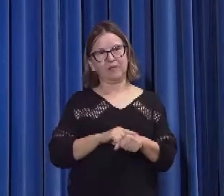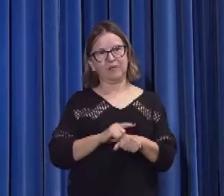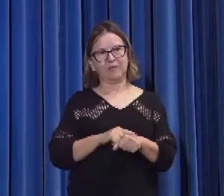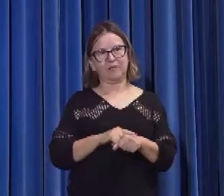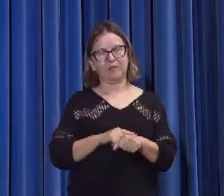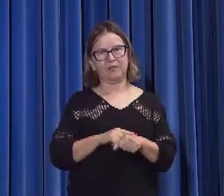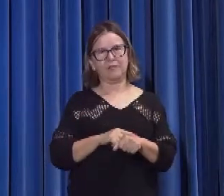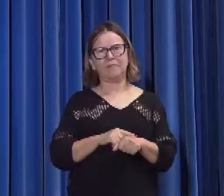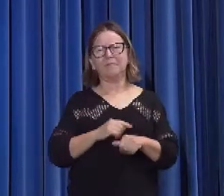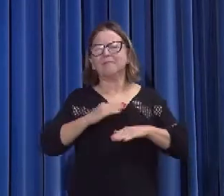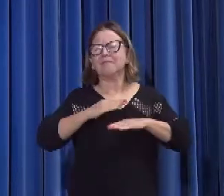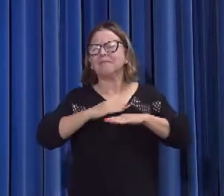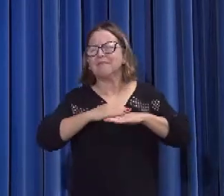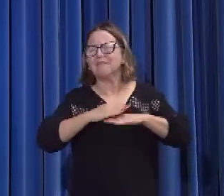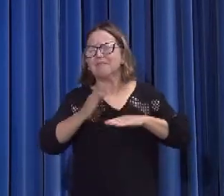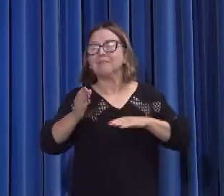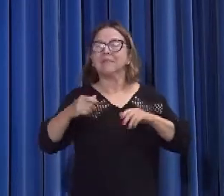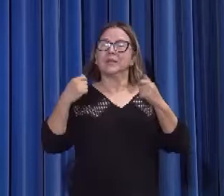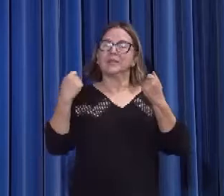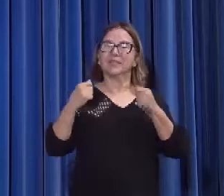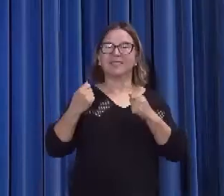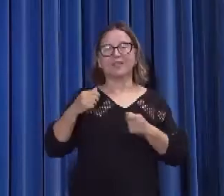mais precisemos do Senhor.